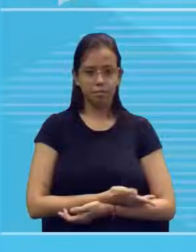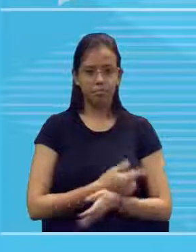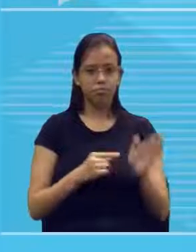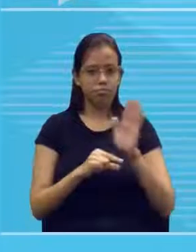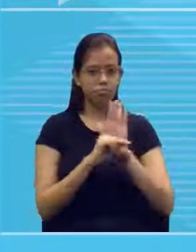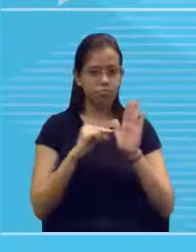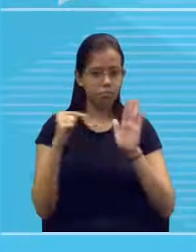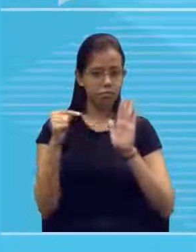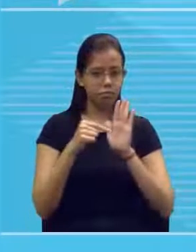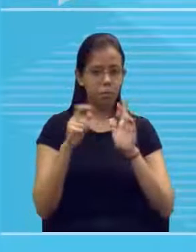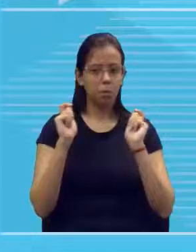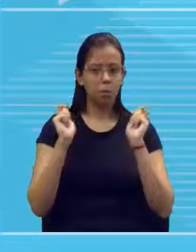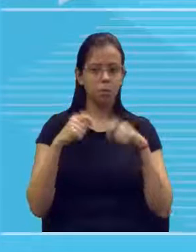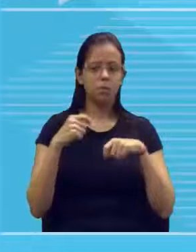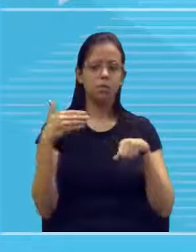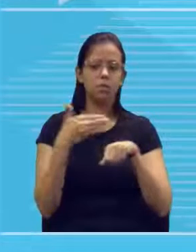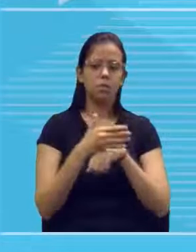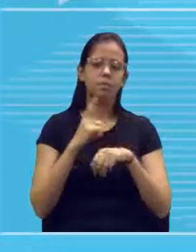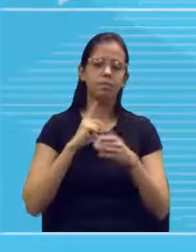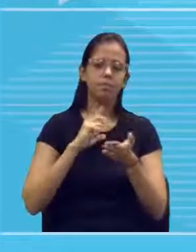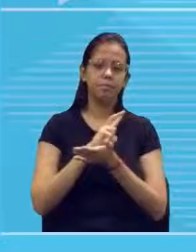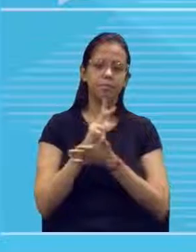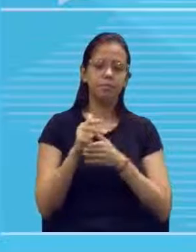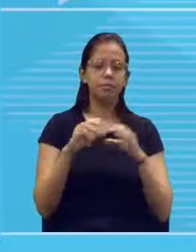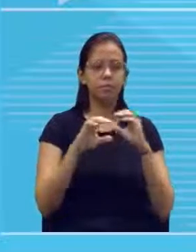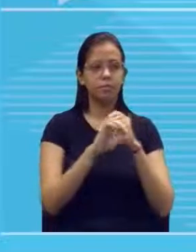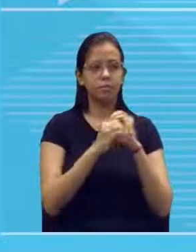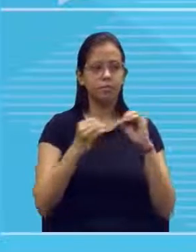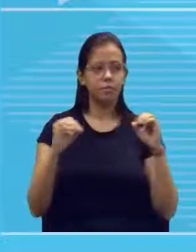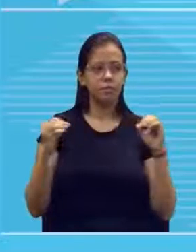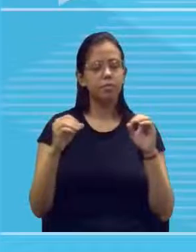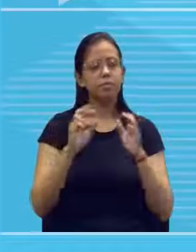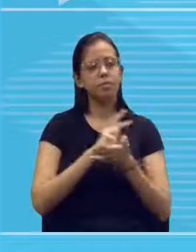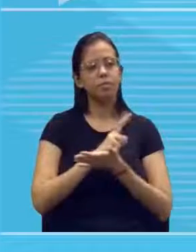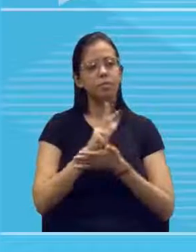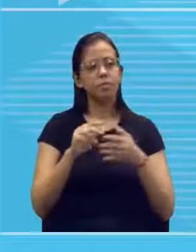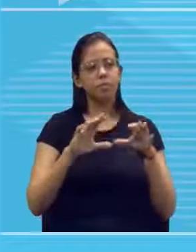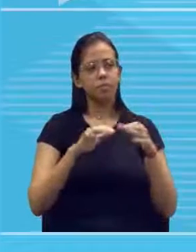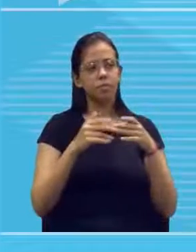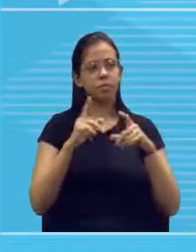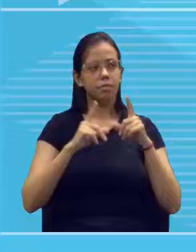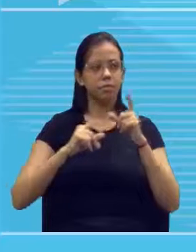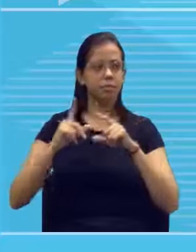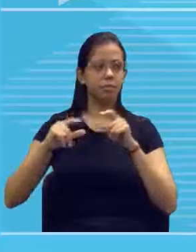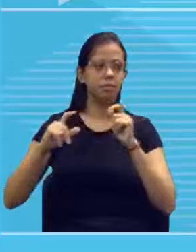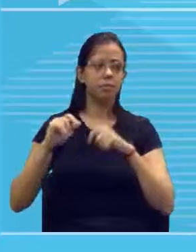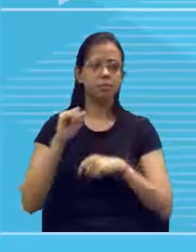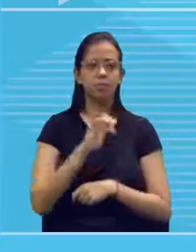para os povos indígenas né vários são os asterismos né Então essa imagem traz aí a